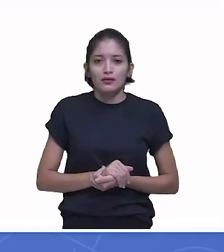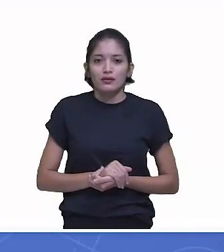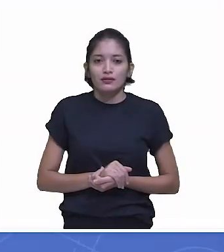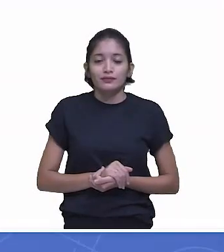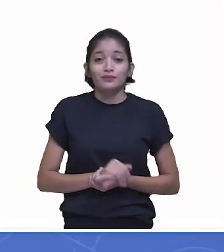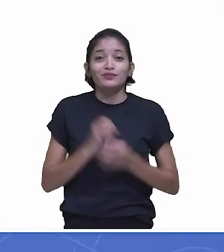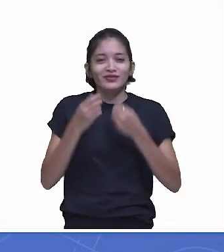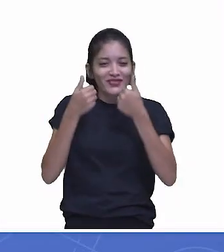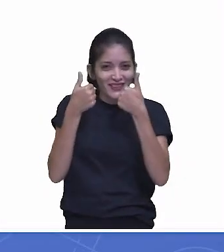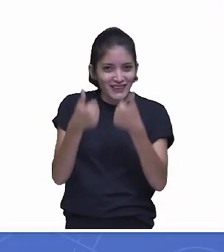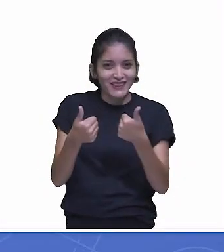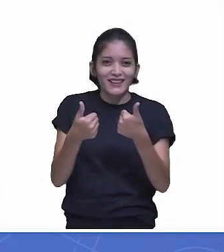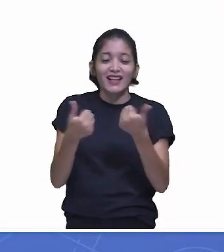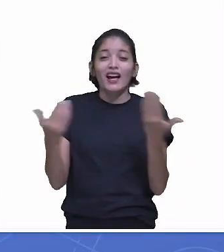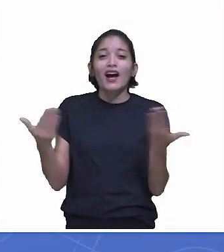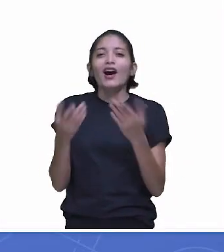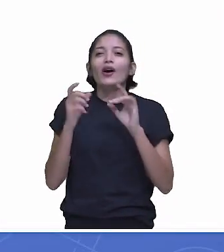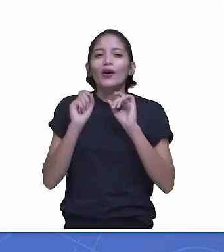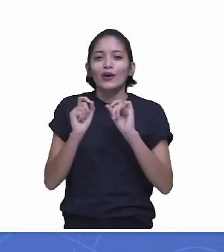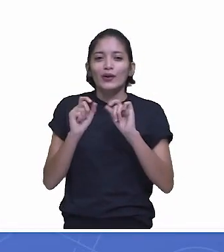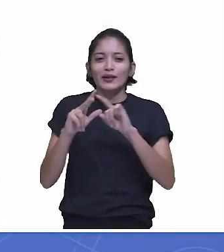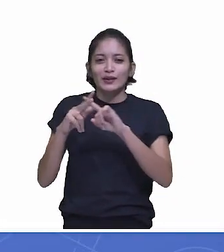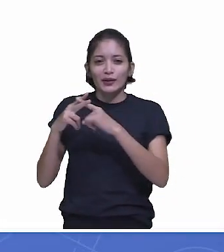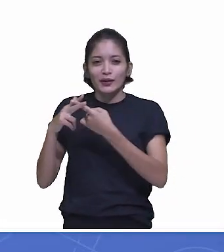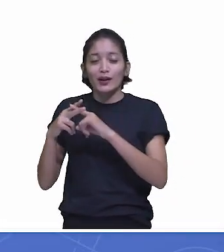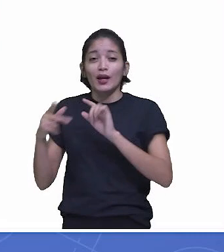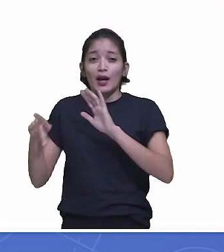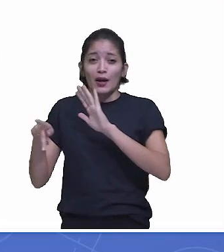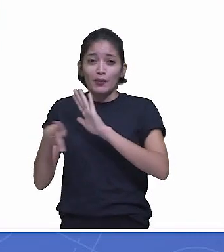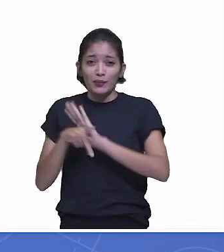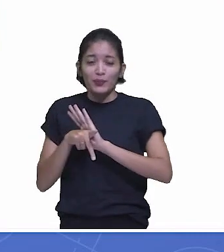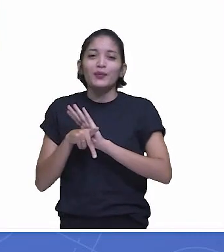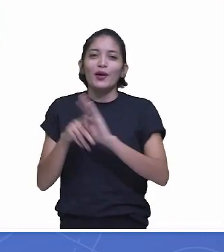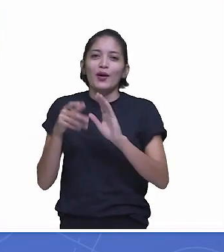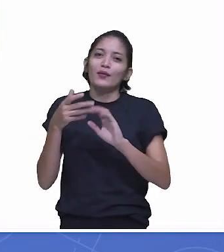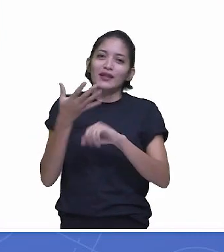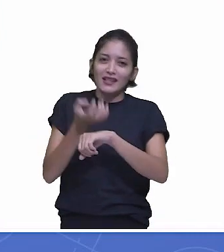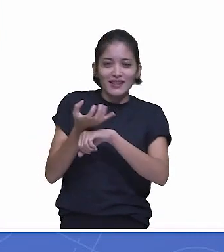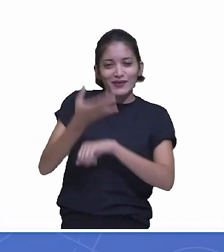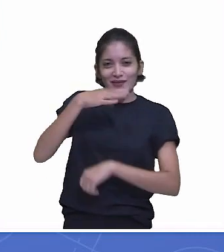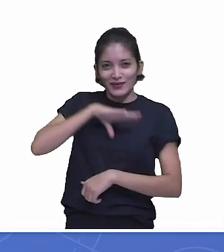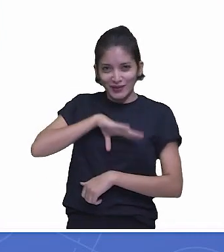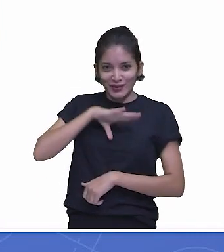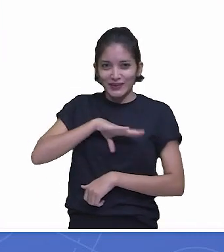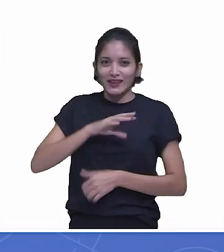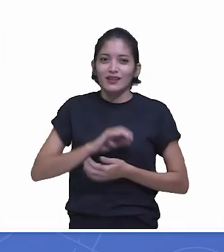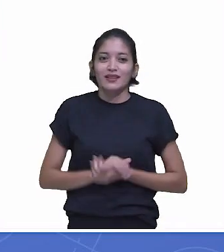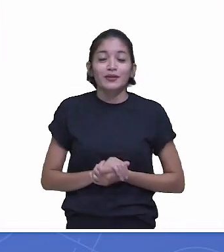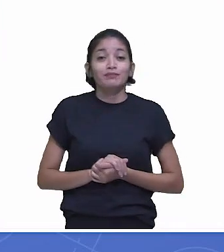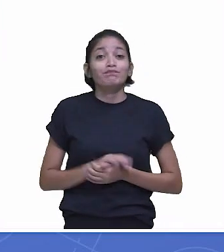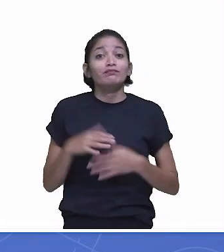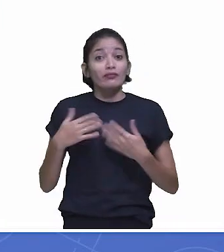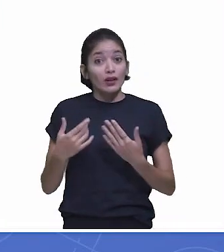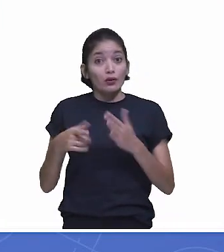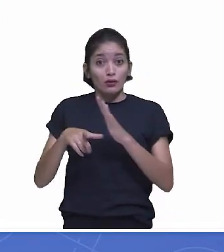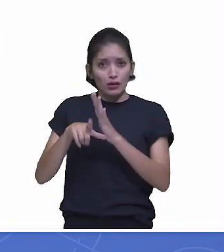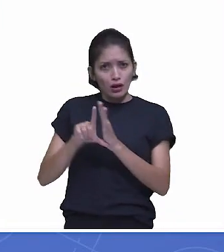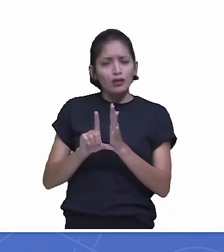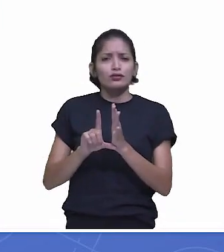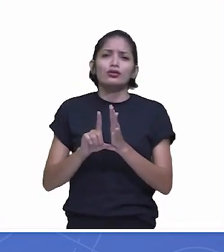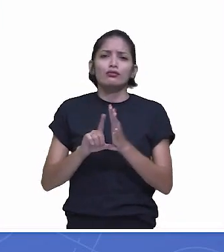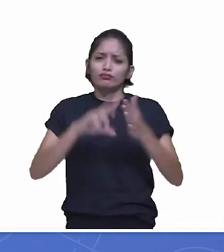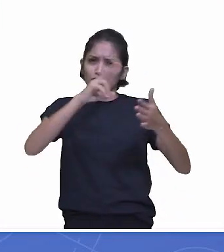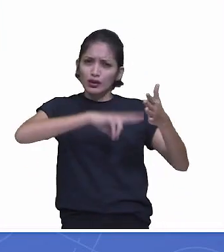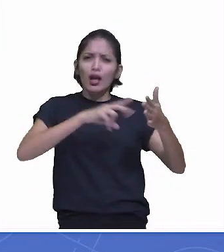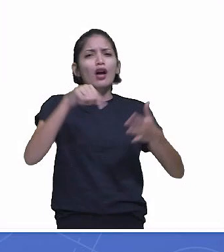Muito bem, vamos agora corrigir as questões de língua portuguesa. E, enquanto eu faço a leitura dos textos,